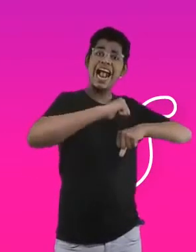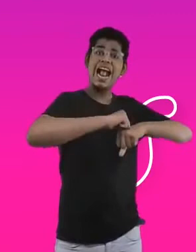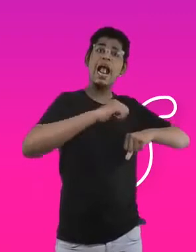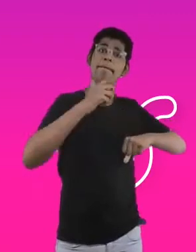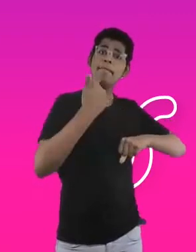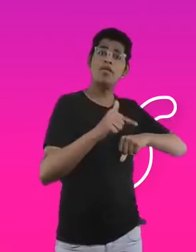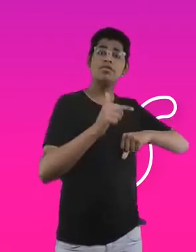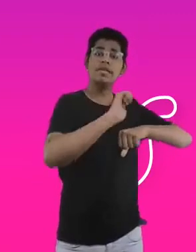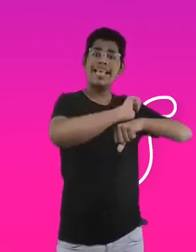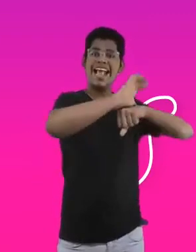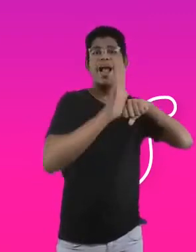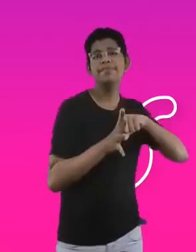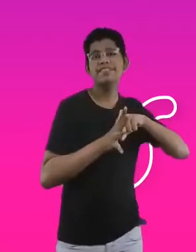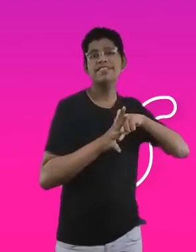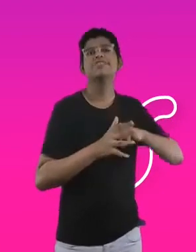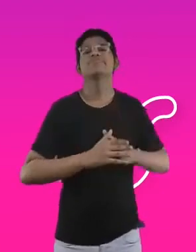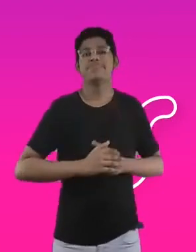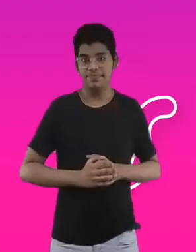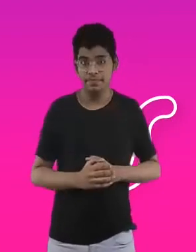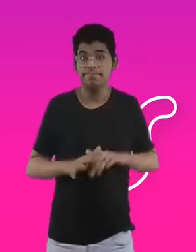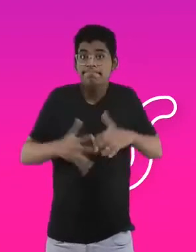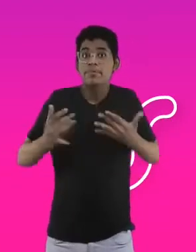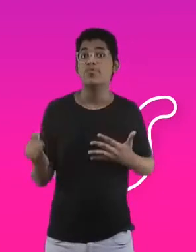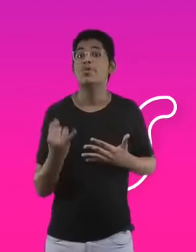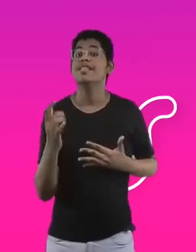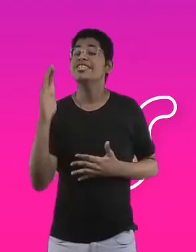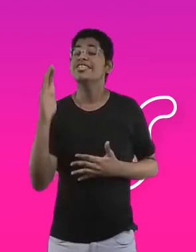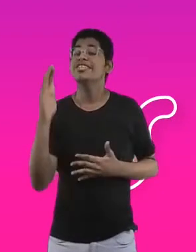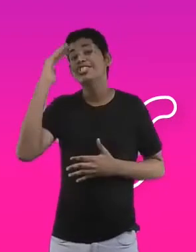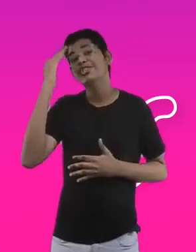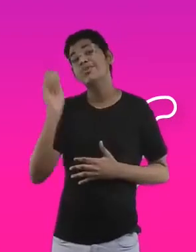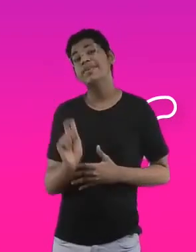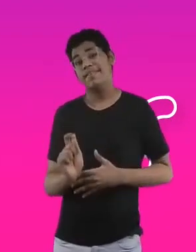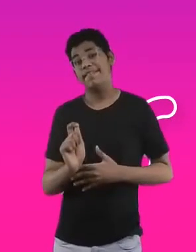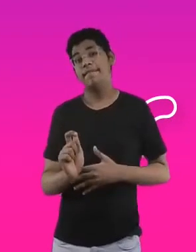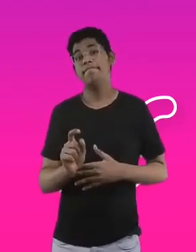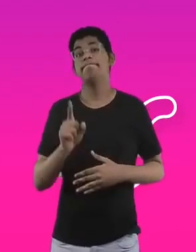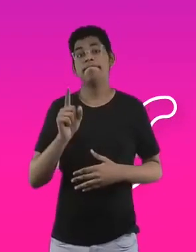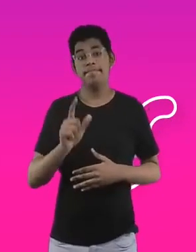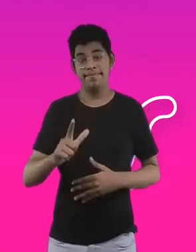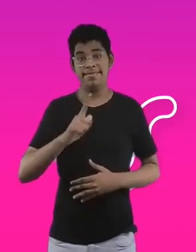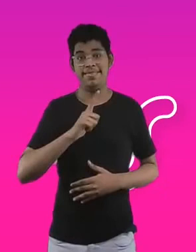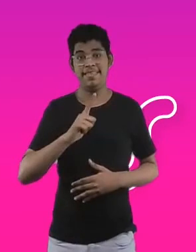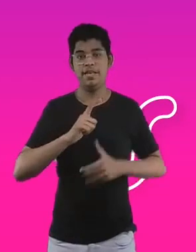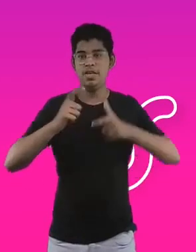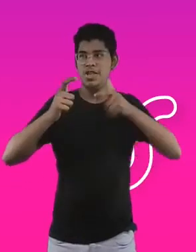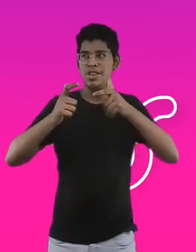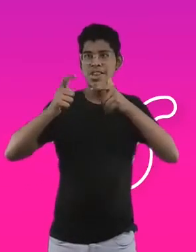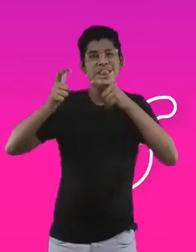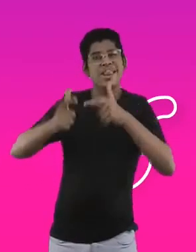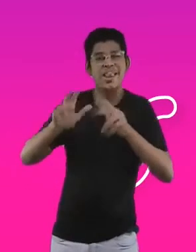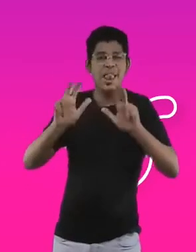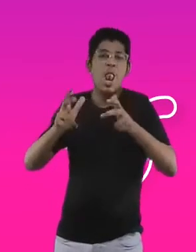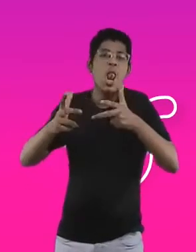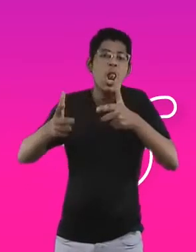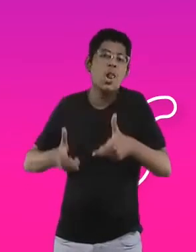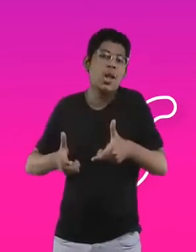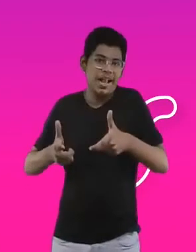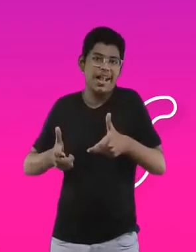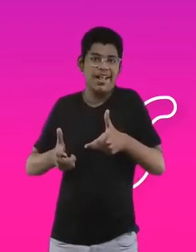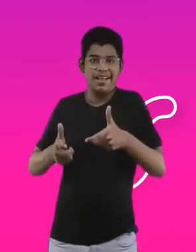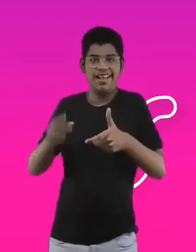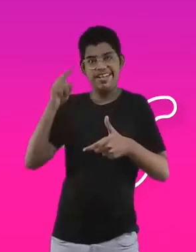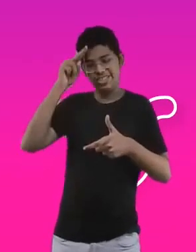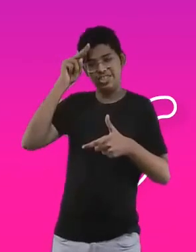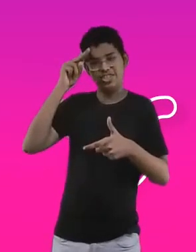Aí é importante a gente entender que existe um lugar histórico, sabe? Existe um lugar de